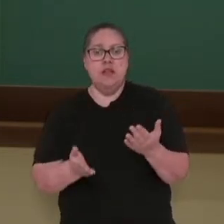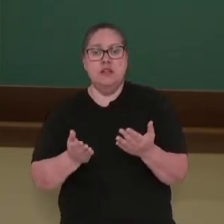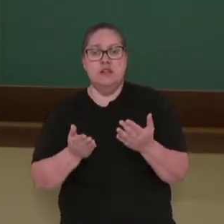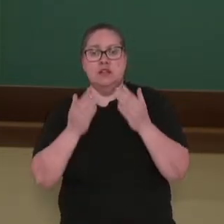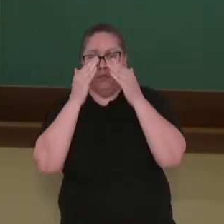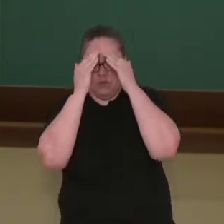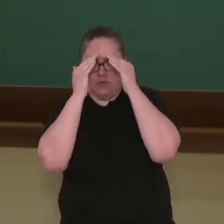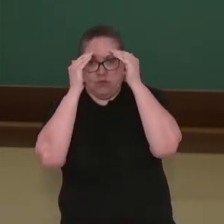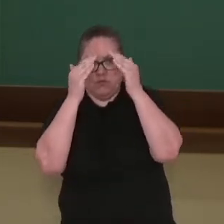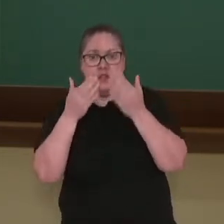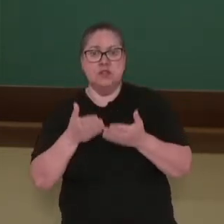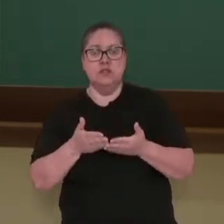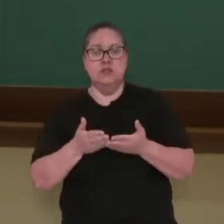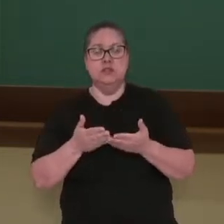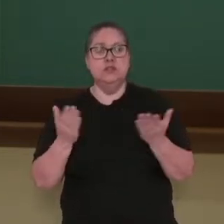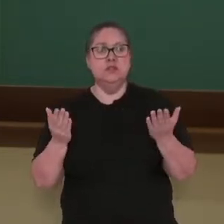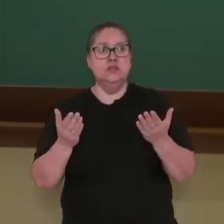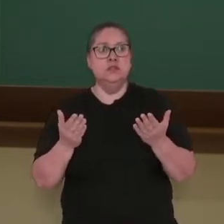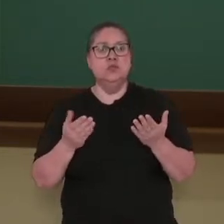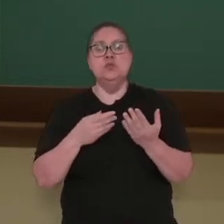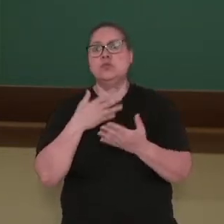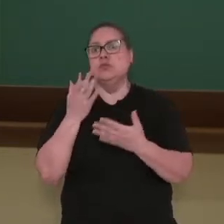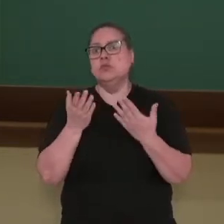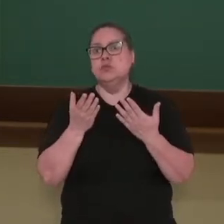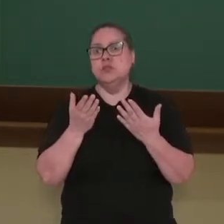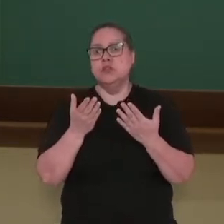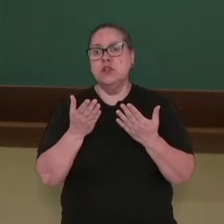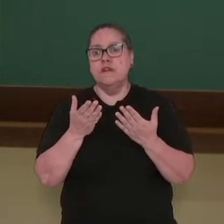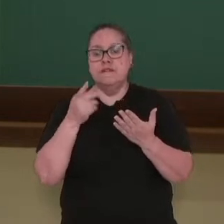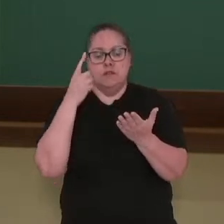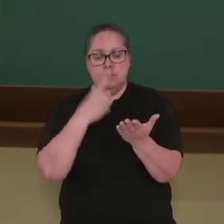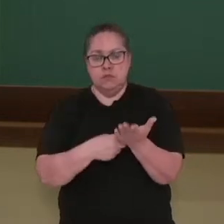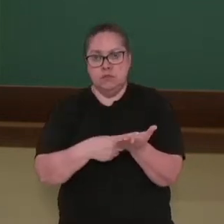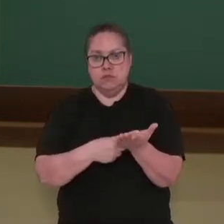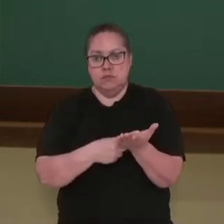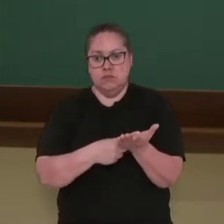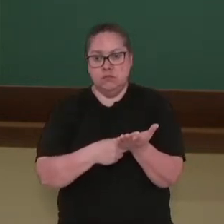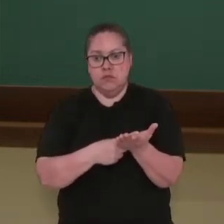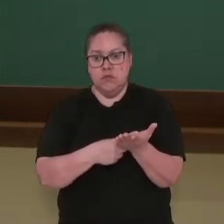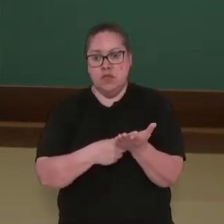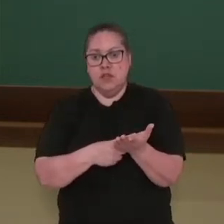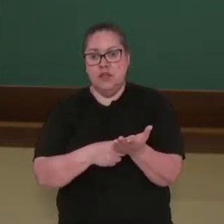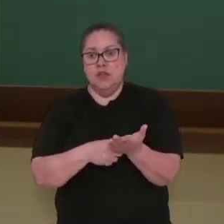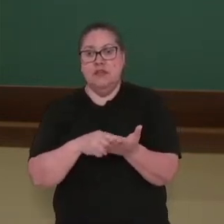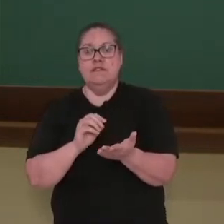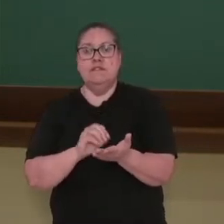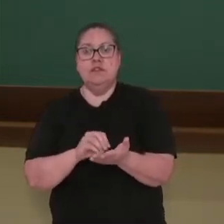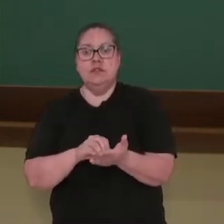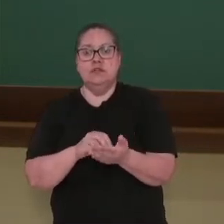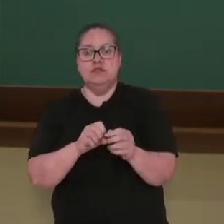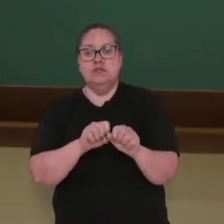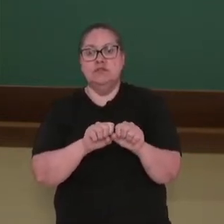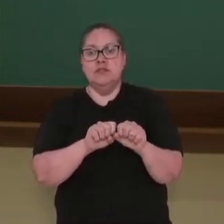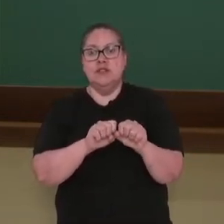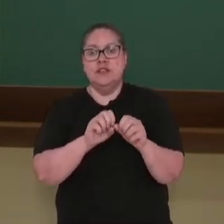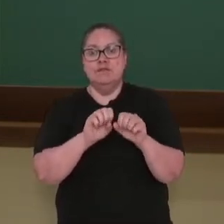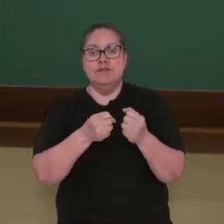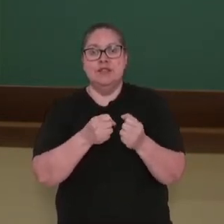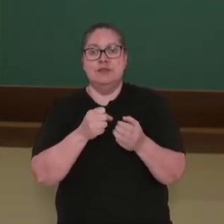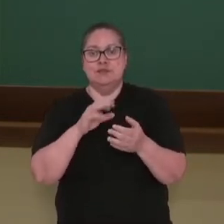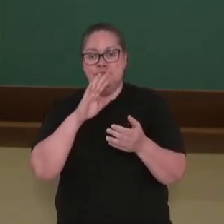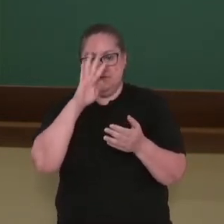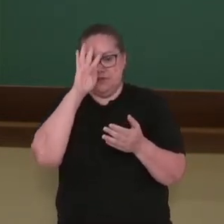sobre confiança. E quando a gente faz um compromisso e não cumpre com ele, nós quebramos a confiança. Então a